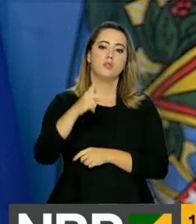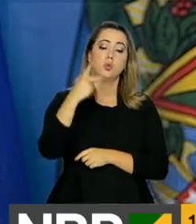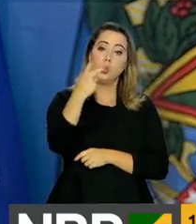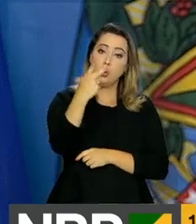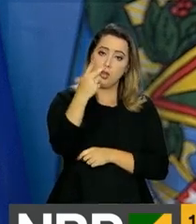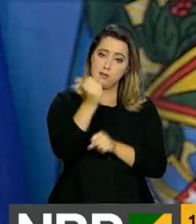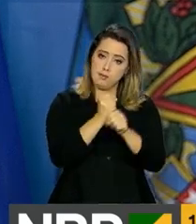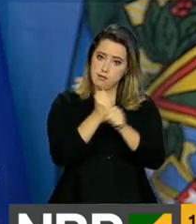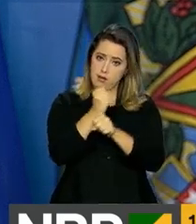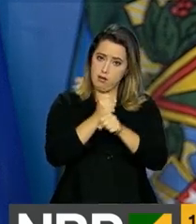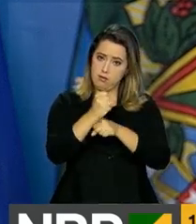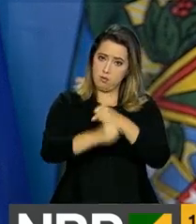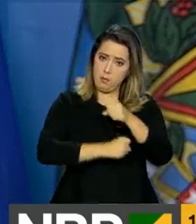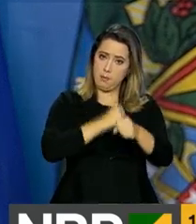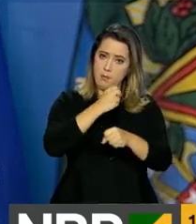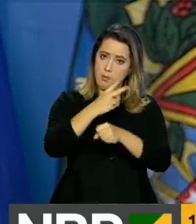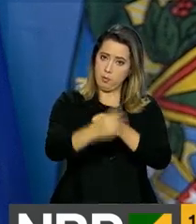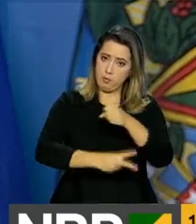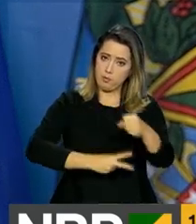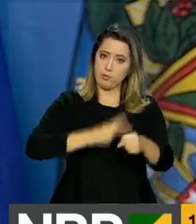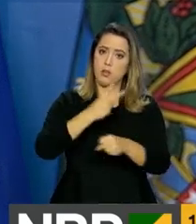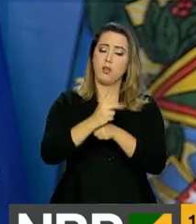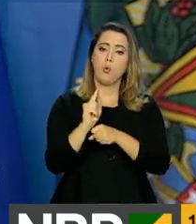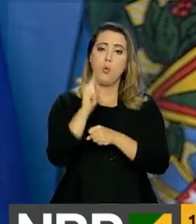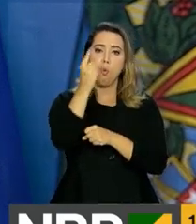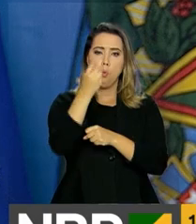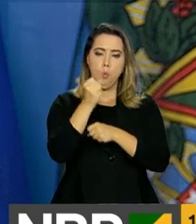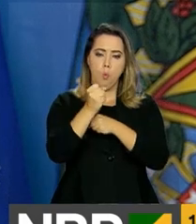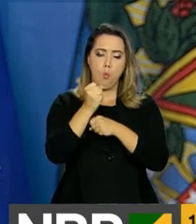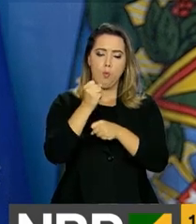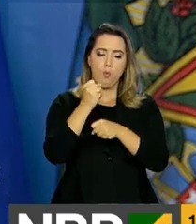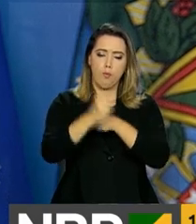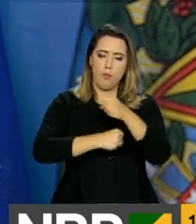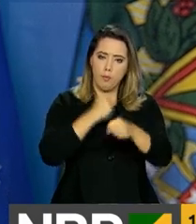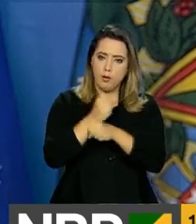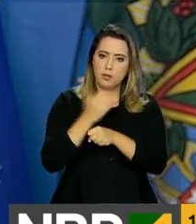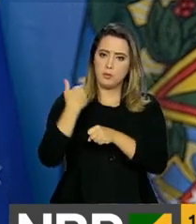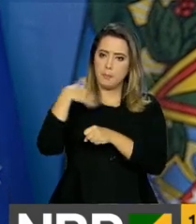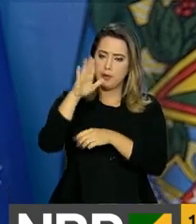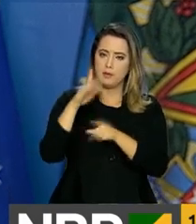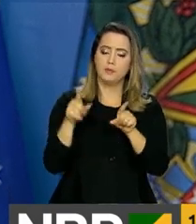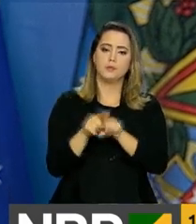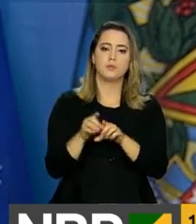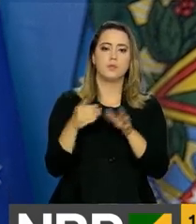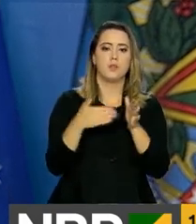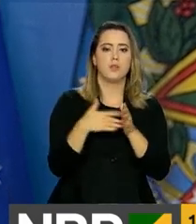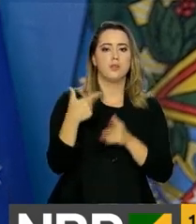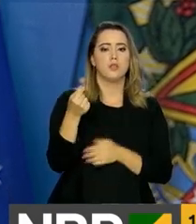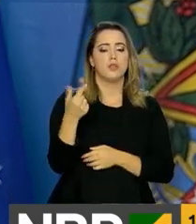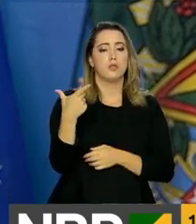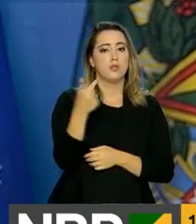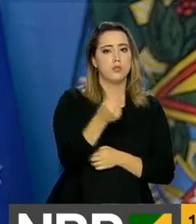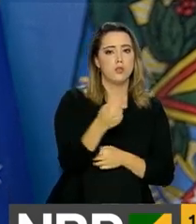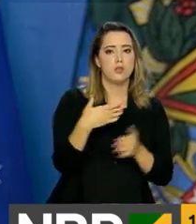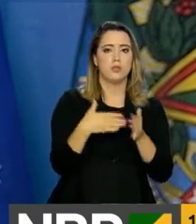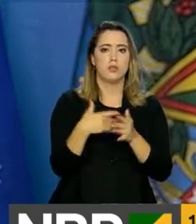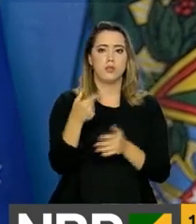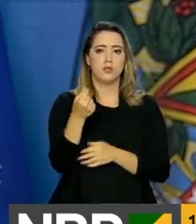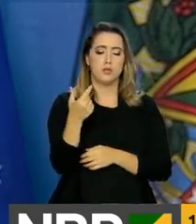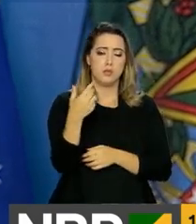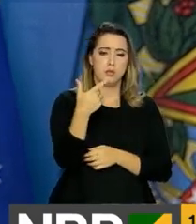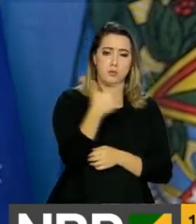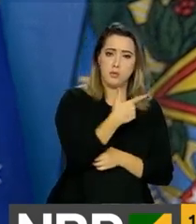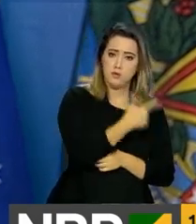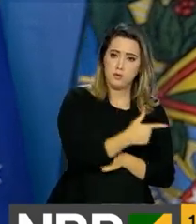anos aumenta um ano para aposentadoria então 2020 e 2022 quem tinha 55 vai